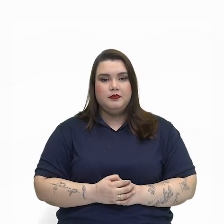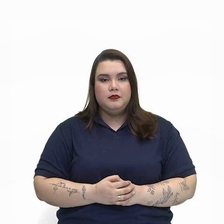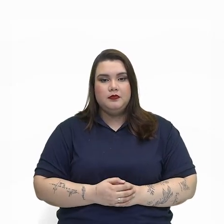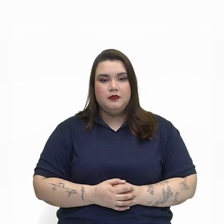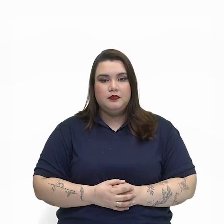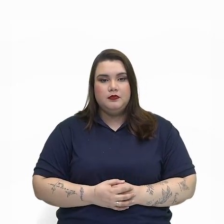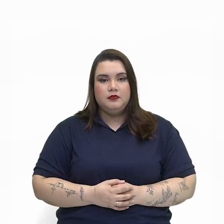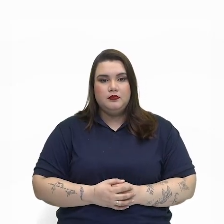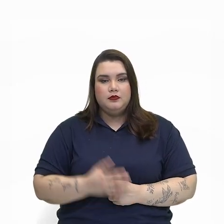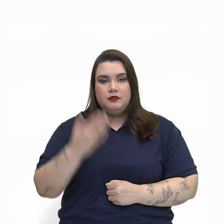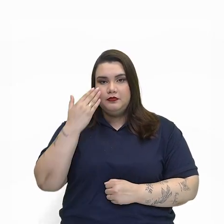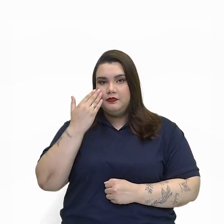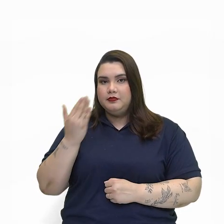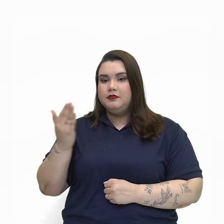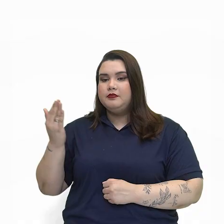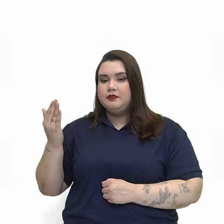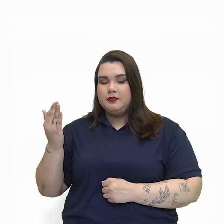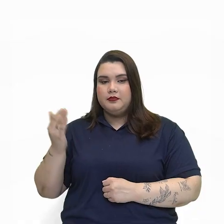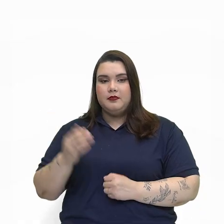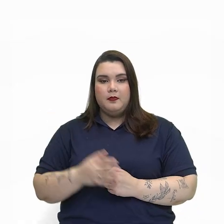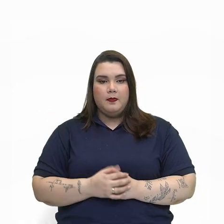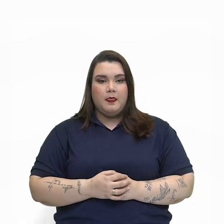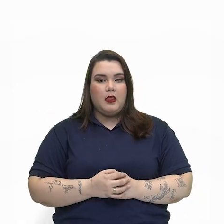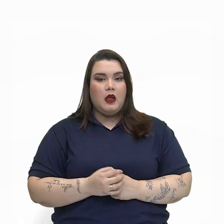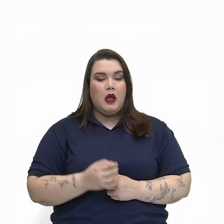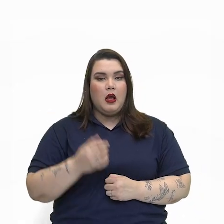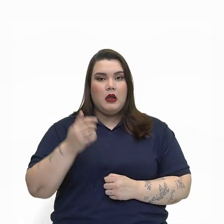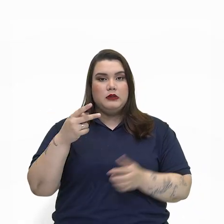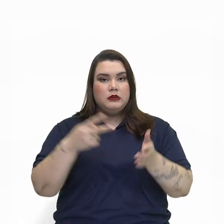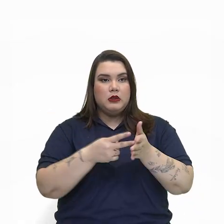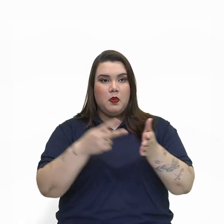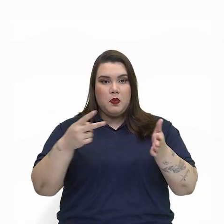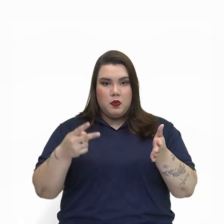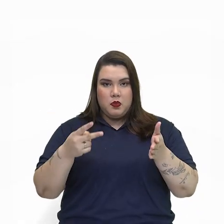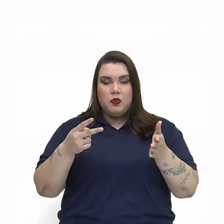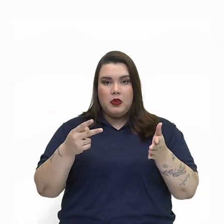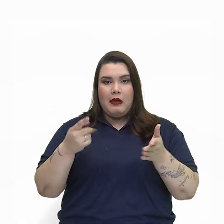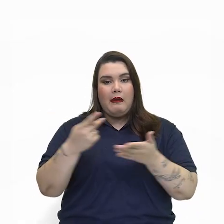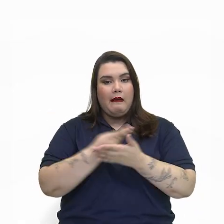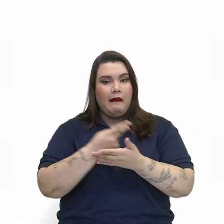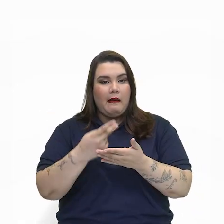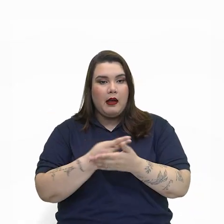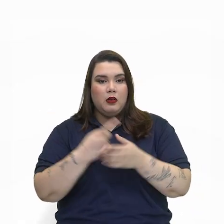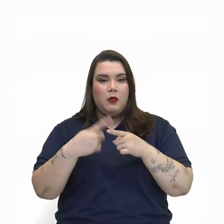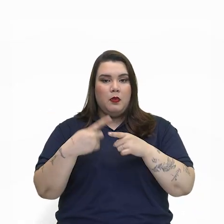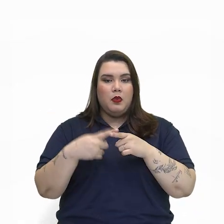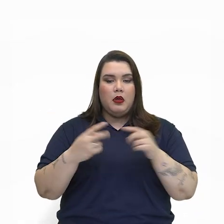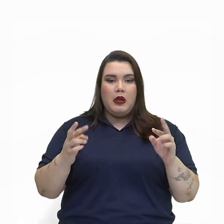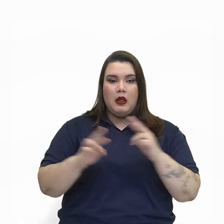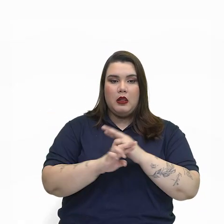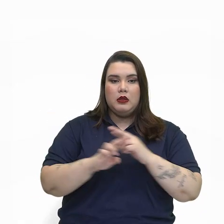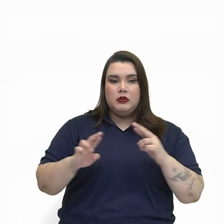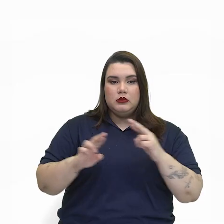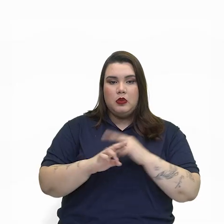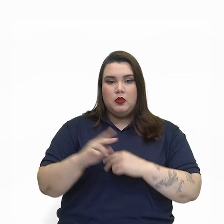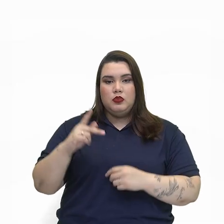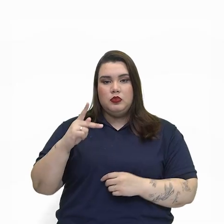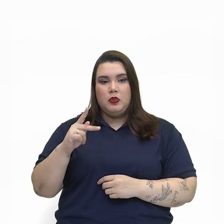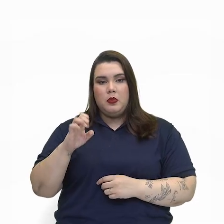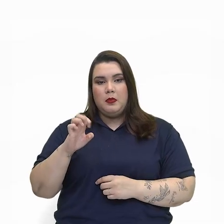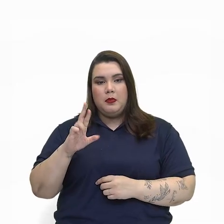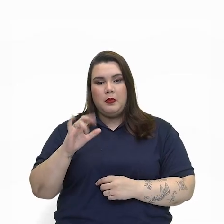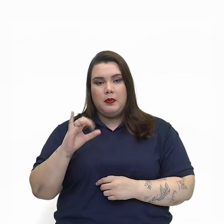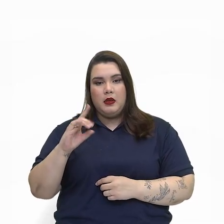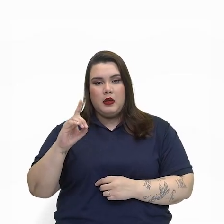e 3. A afirmação 2 é falsa porque a relação entre o período e o raio da trajetória é T ao quadrado